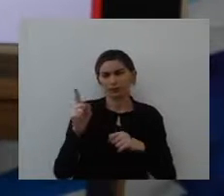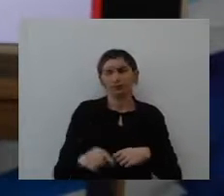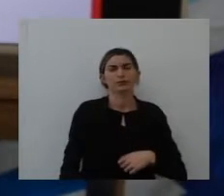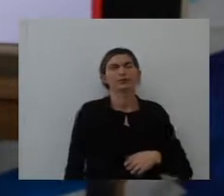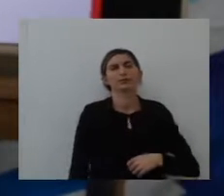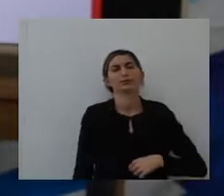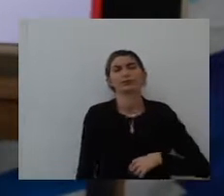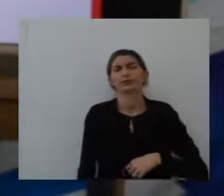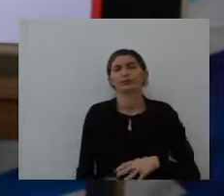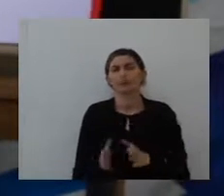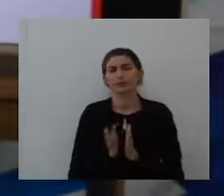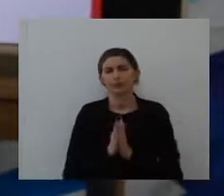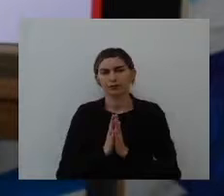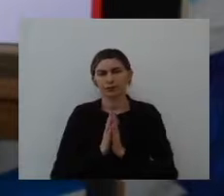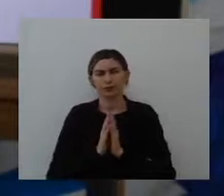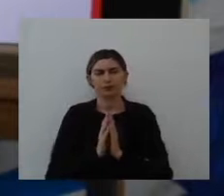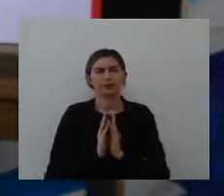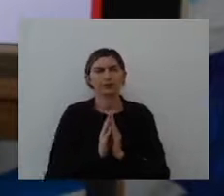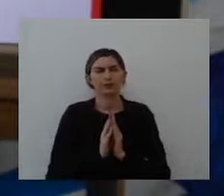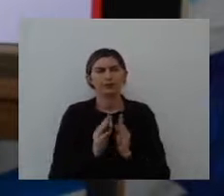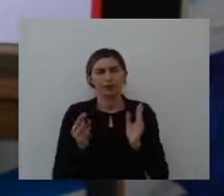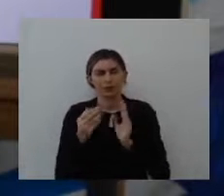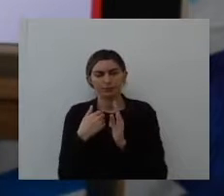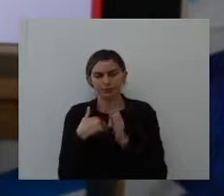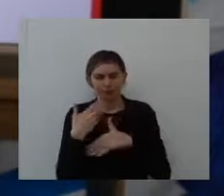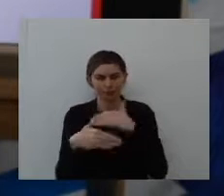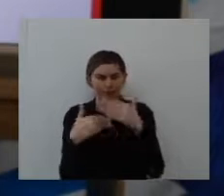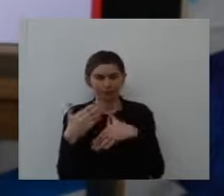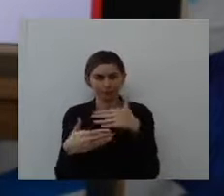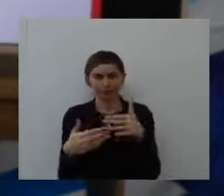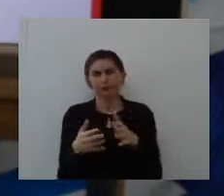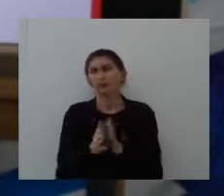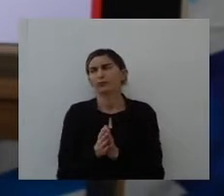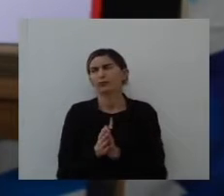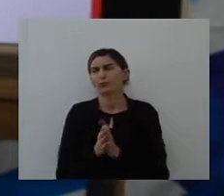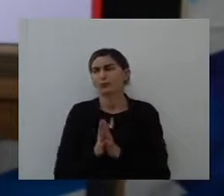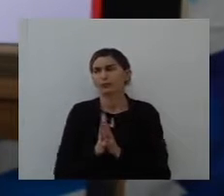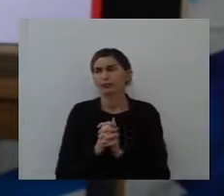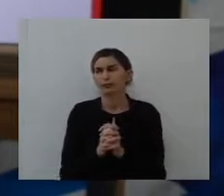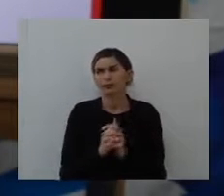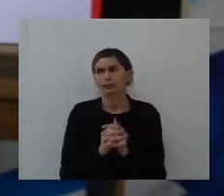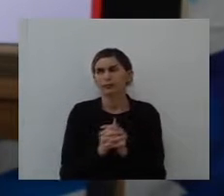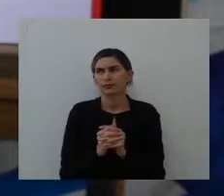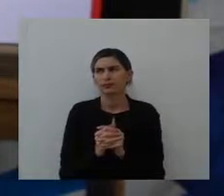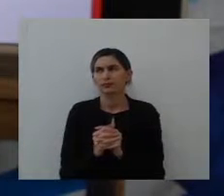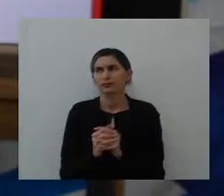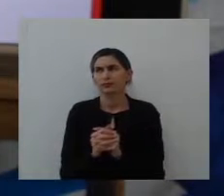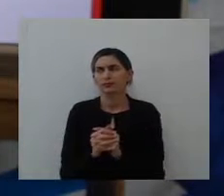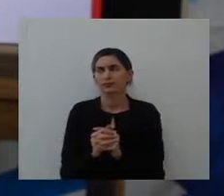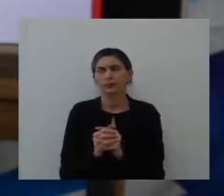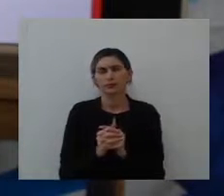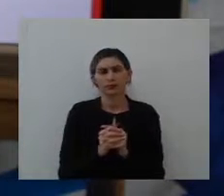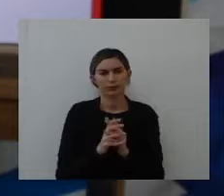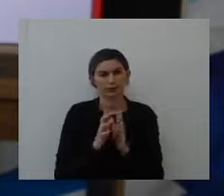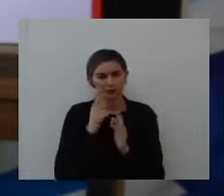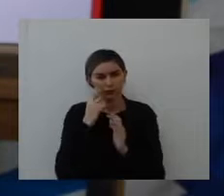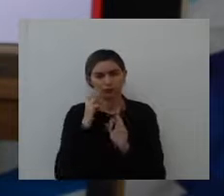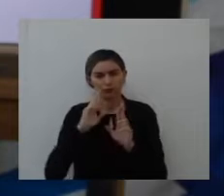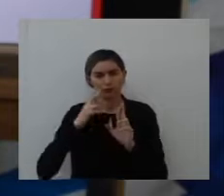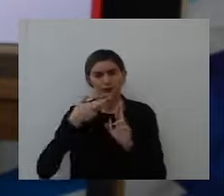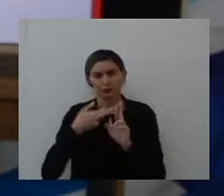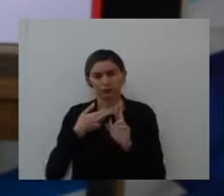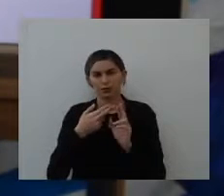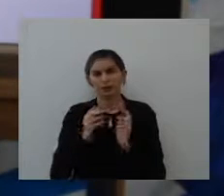tela para acompanhar a Ilíada e a Odisseia. Eu trago como